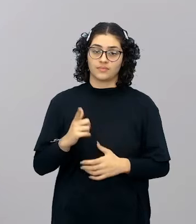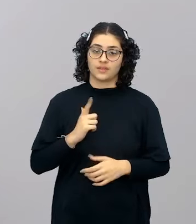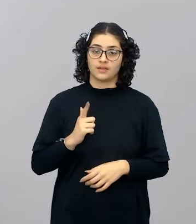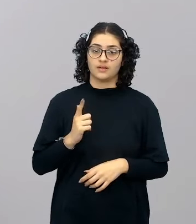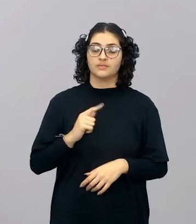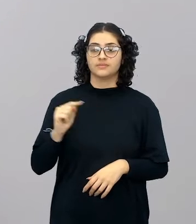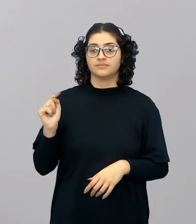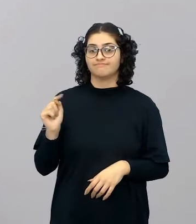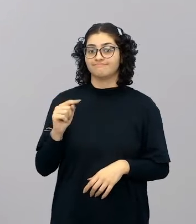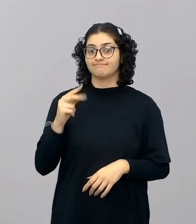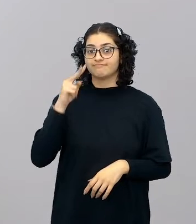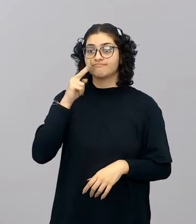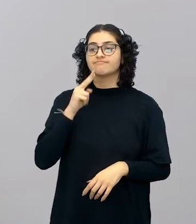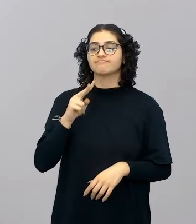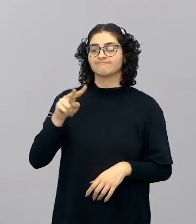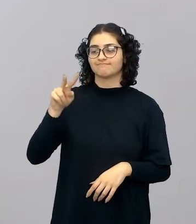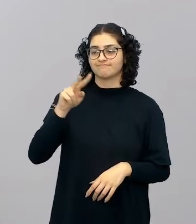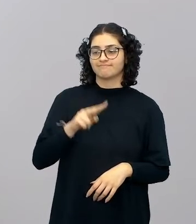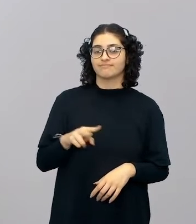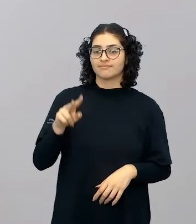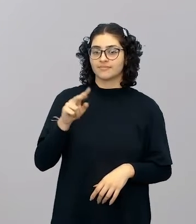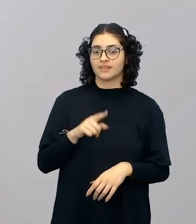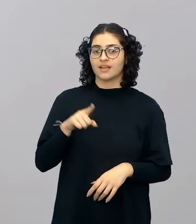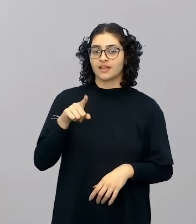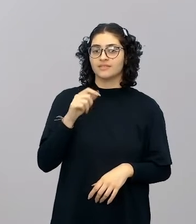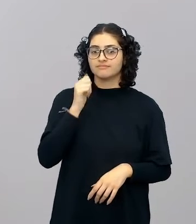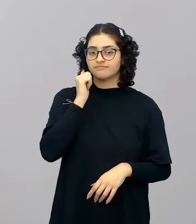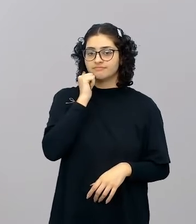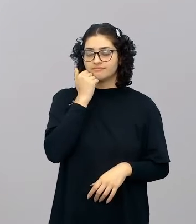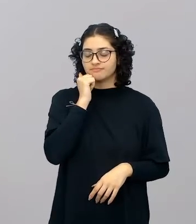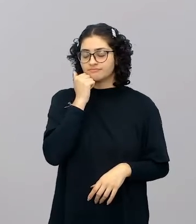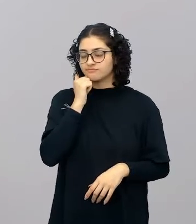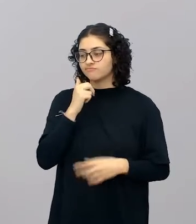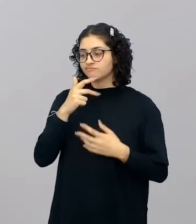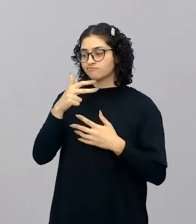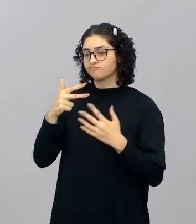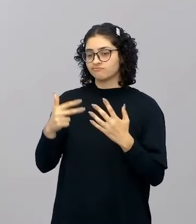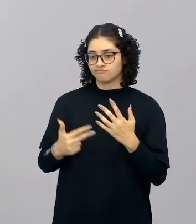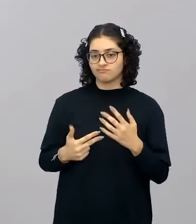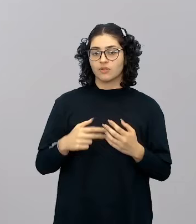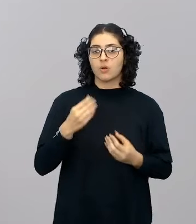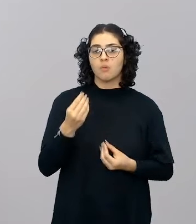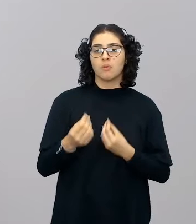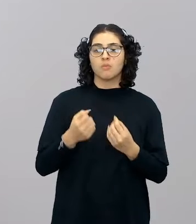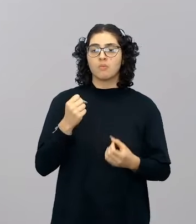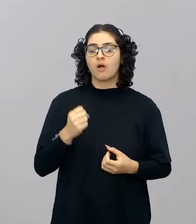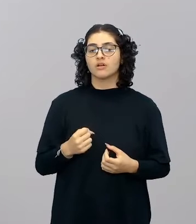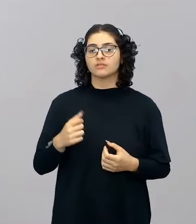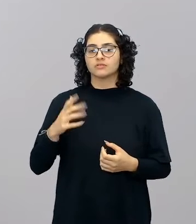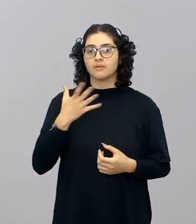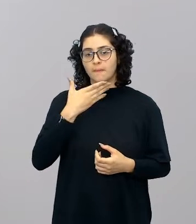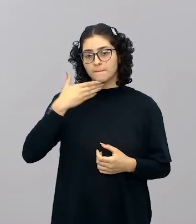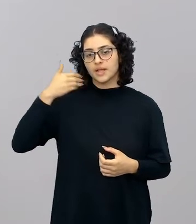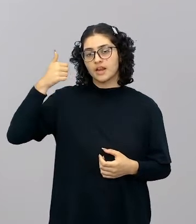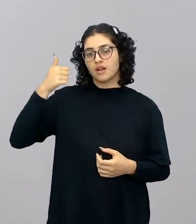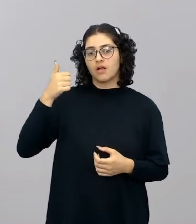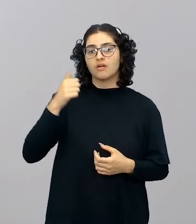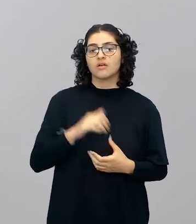aí observando as questões científicas e como que a gente pode trazer uma melhor questão aí a respeito